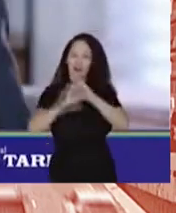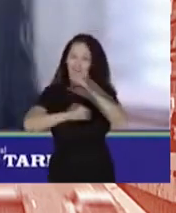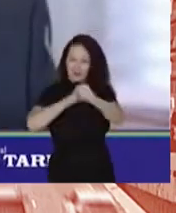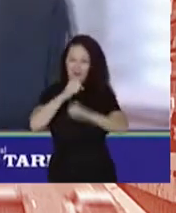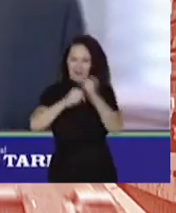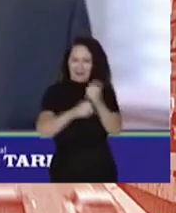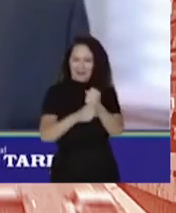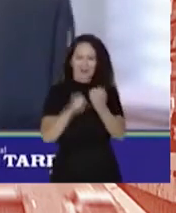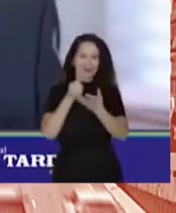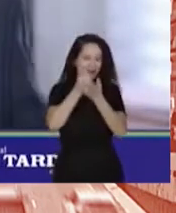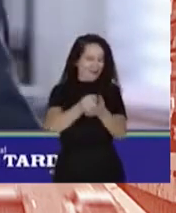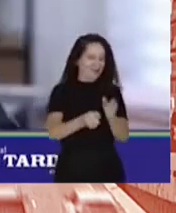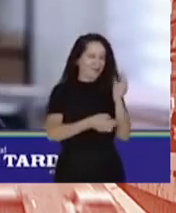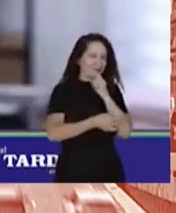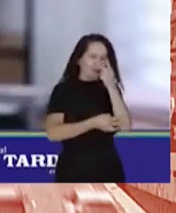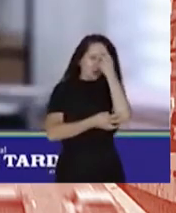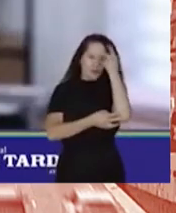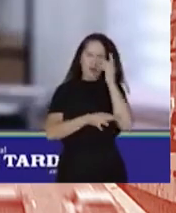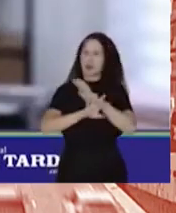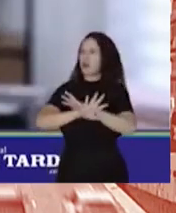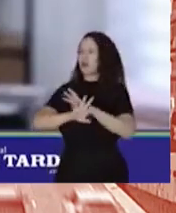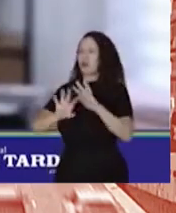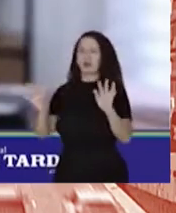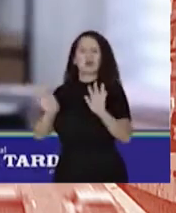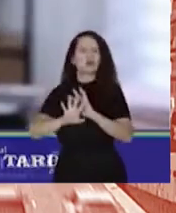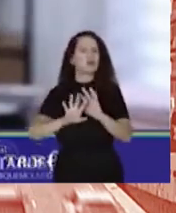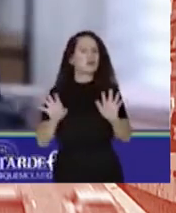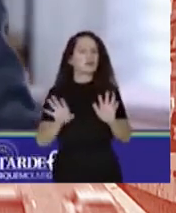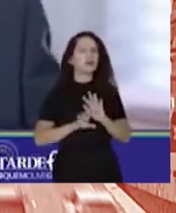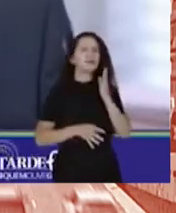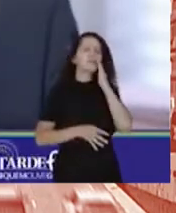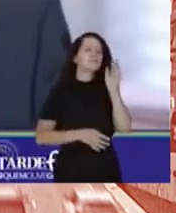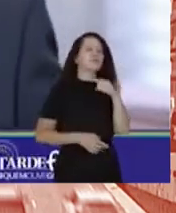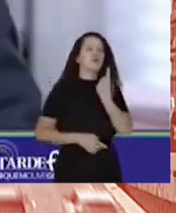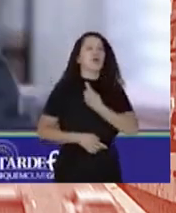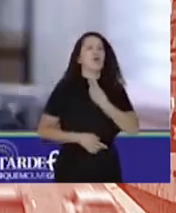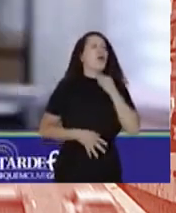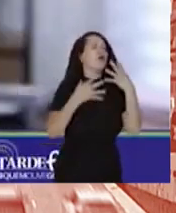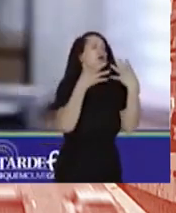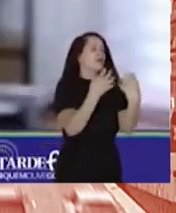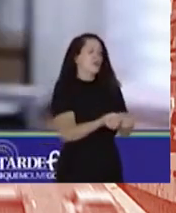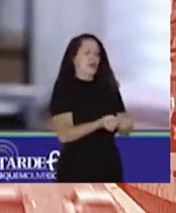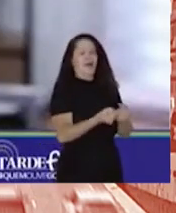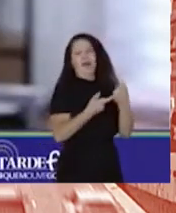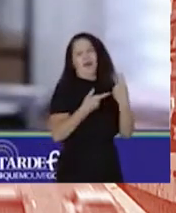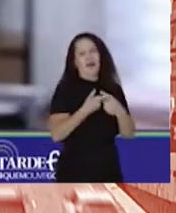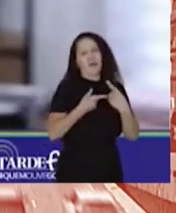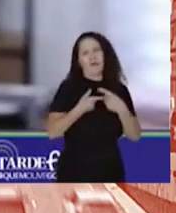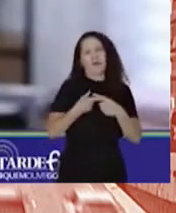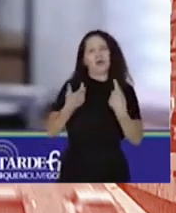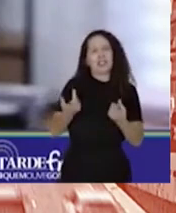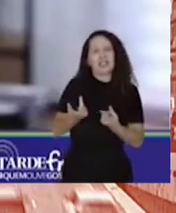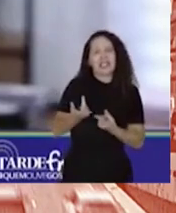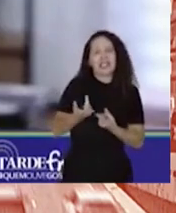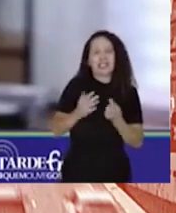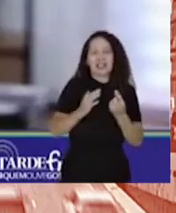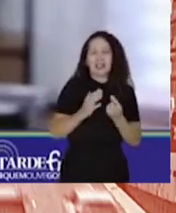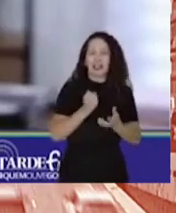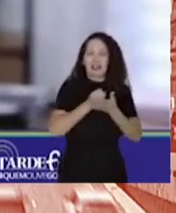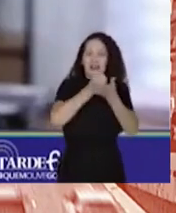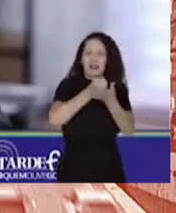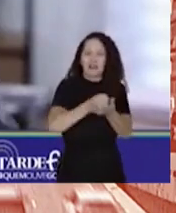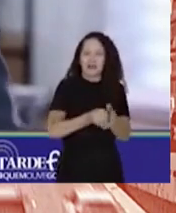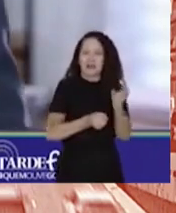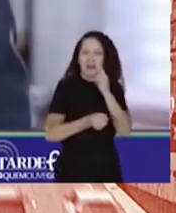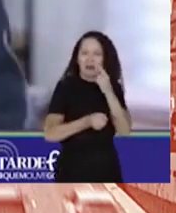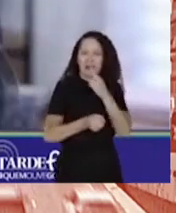que o Guedes não queria nem o auxílio emergencial. O Guedes foi convencido pelo Auxílio Brasil porque na cabeça dele, e isso